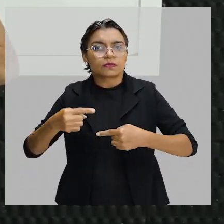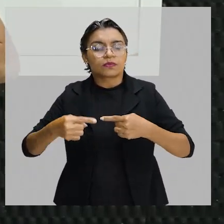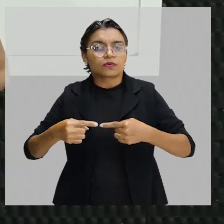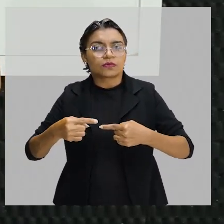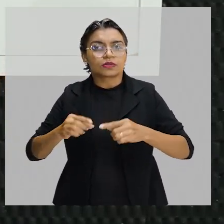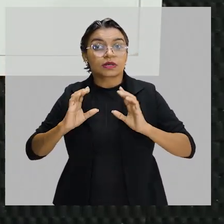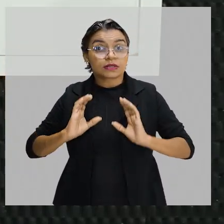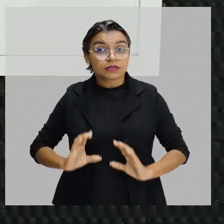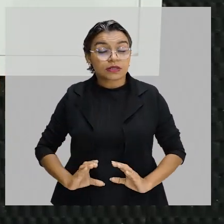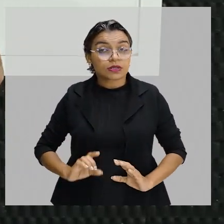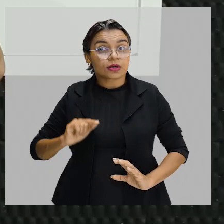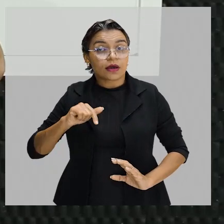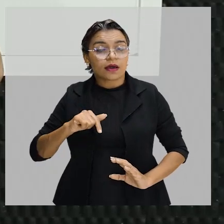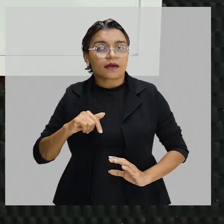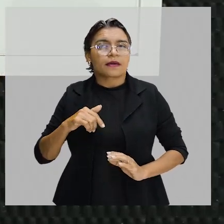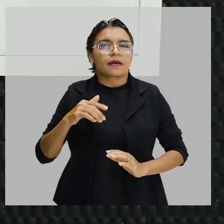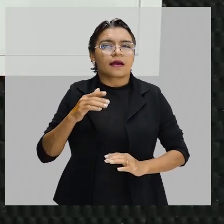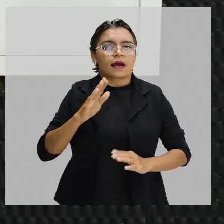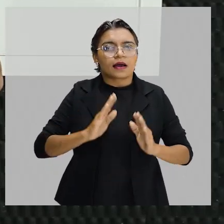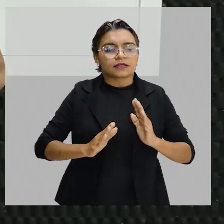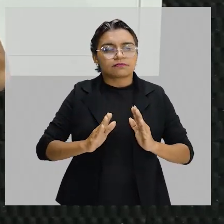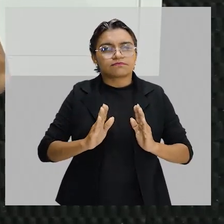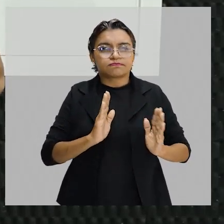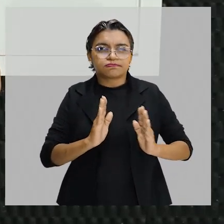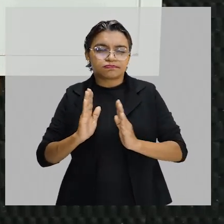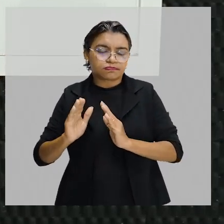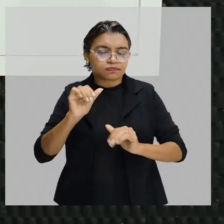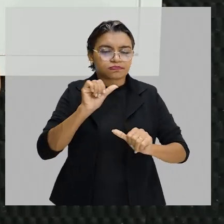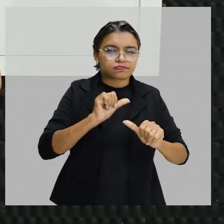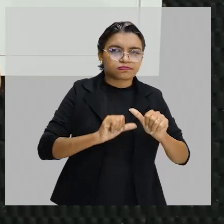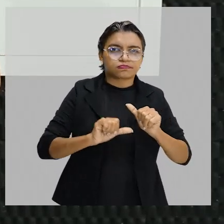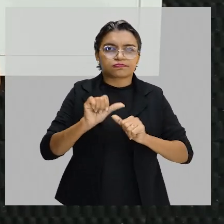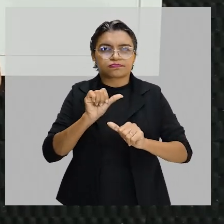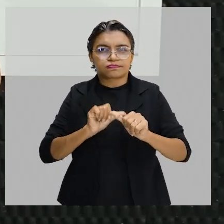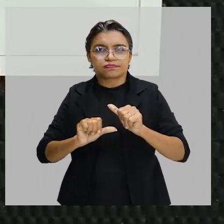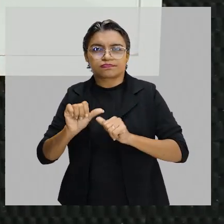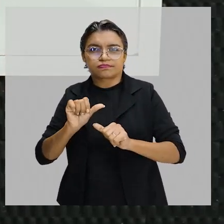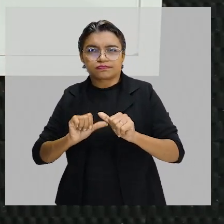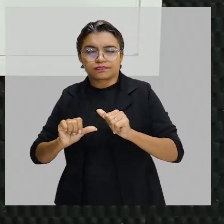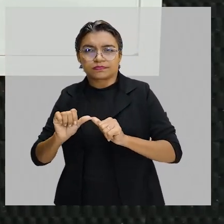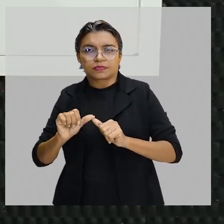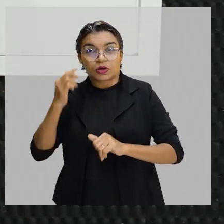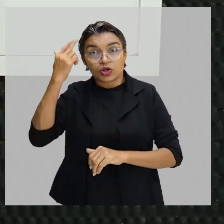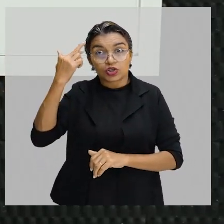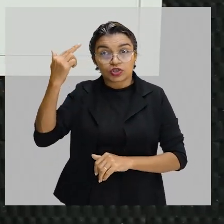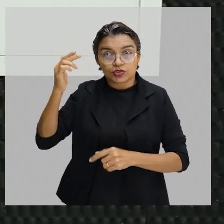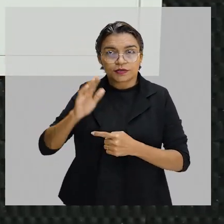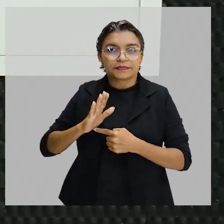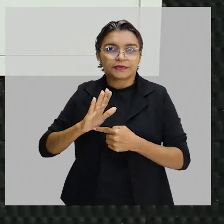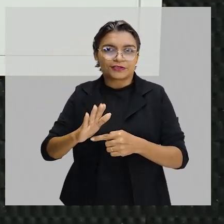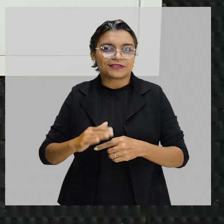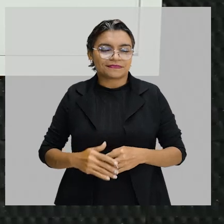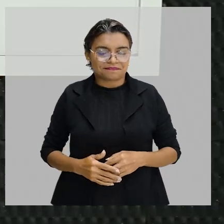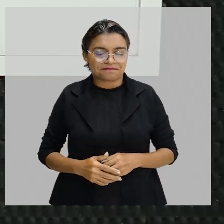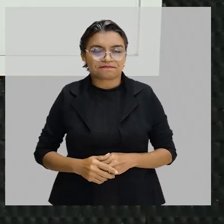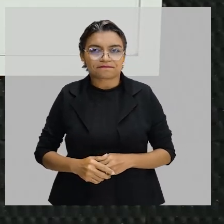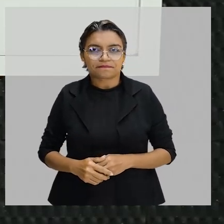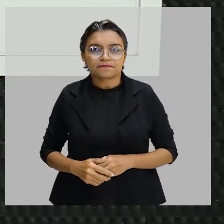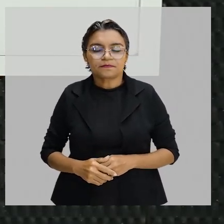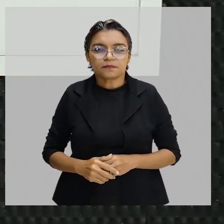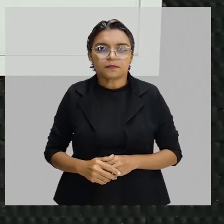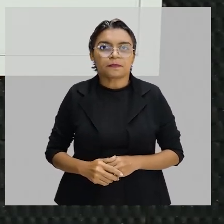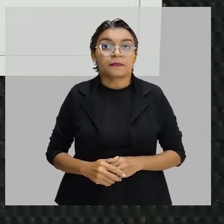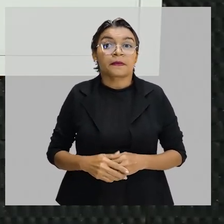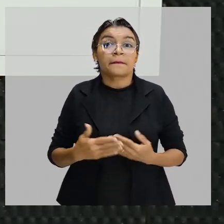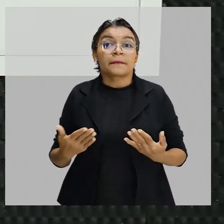vem sendo alterado muito fortemente durante a nossa história. Mas,